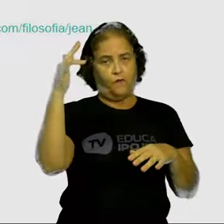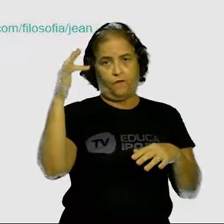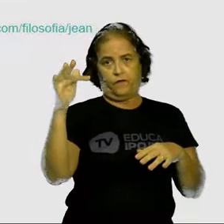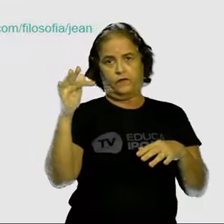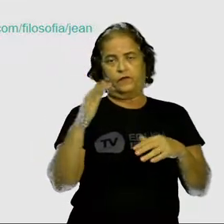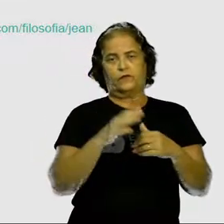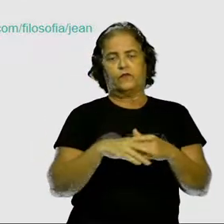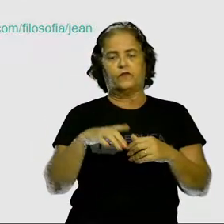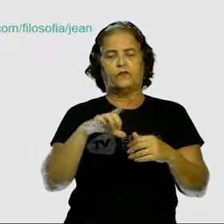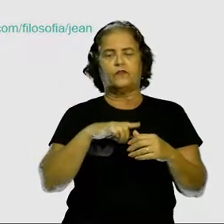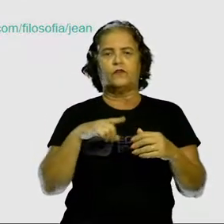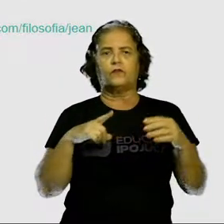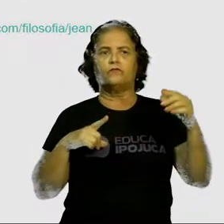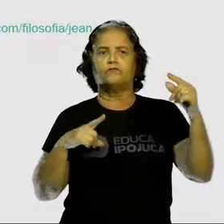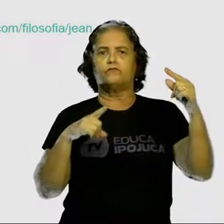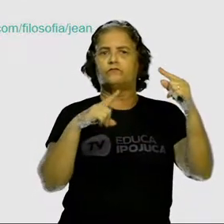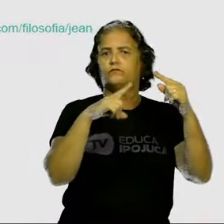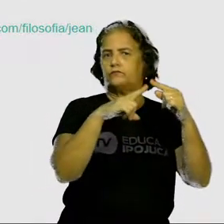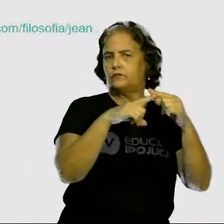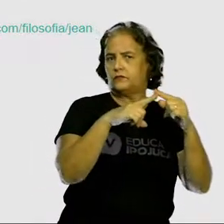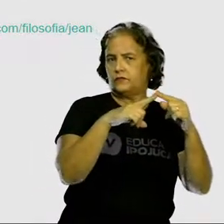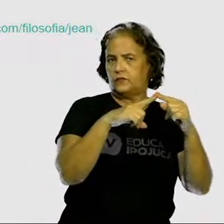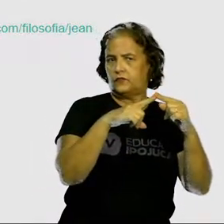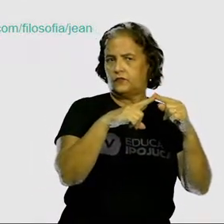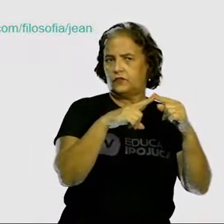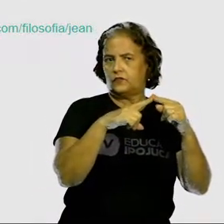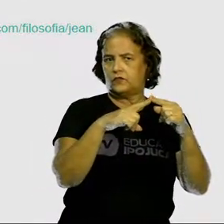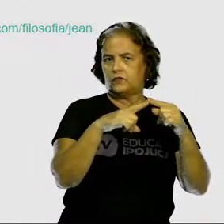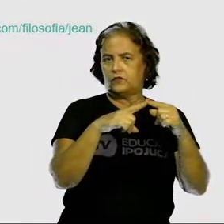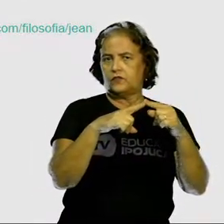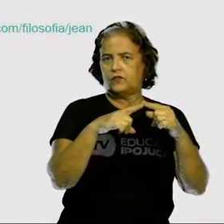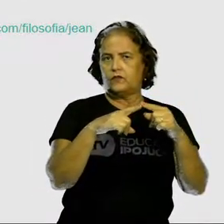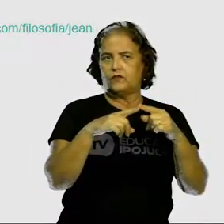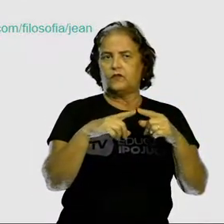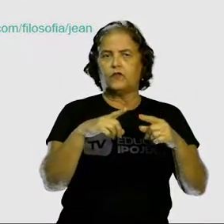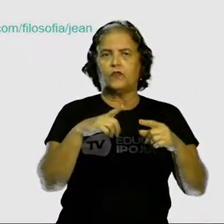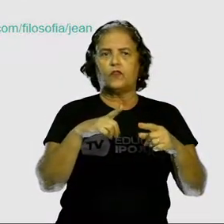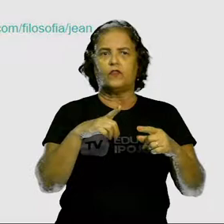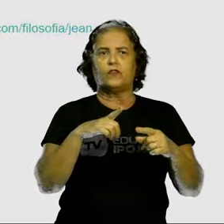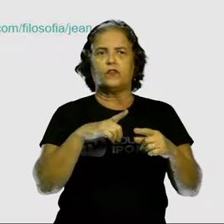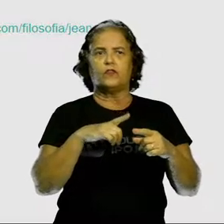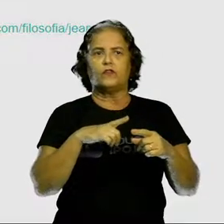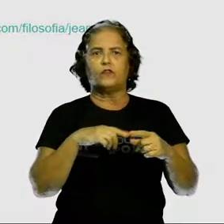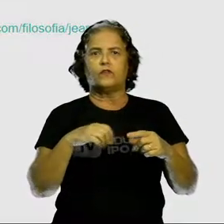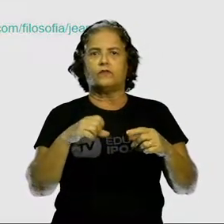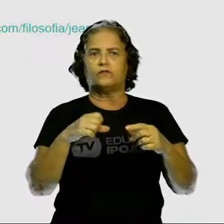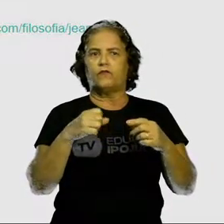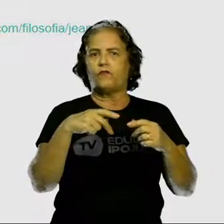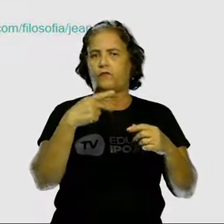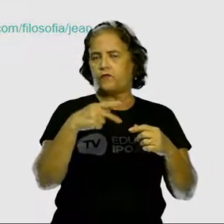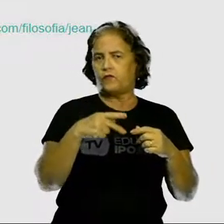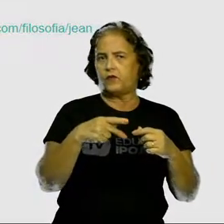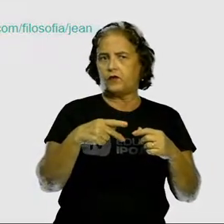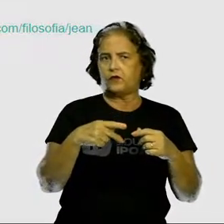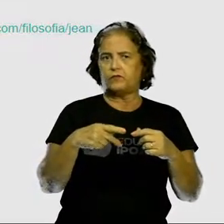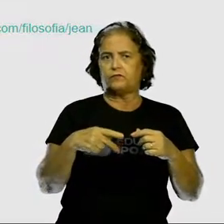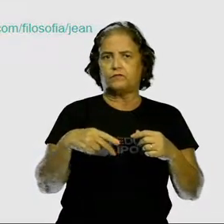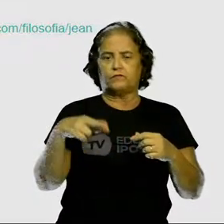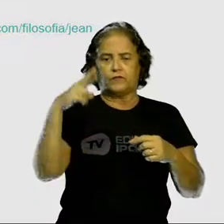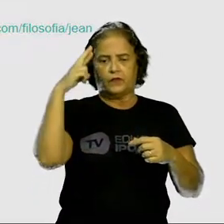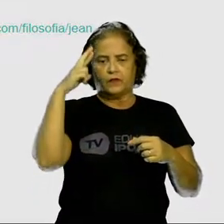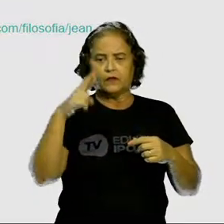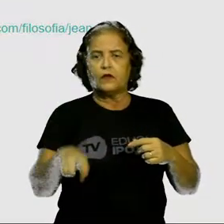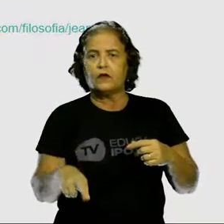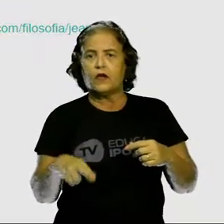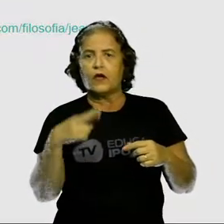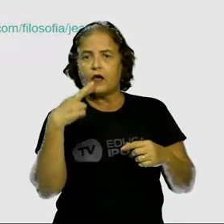ele tinha como objetivo justamente defender a razão, tá certo? Justamente eram as luzes da razão que